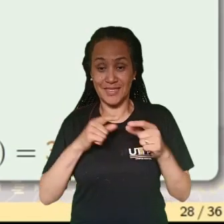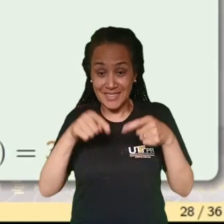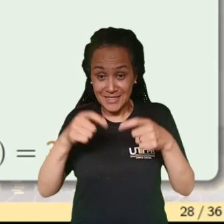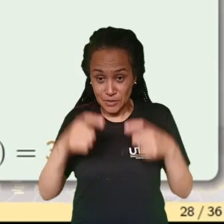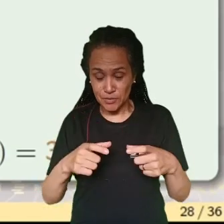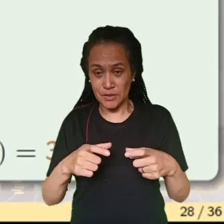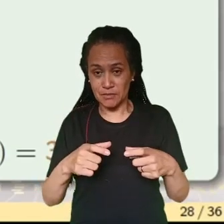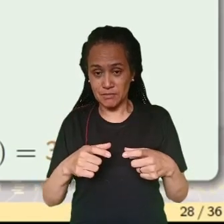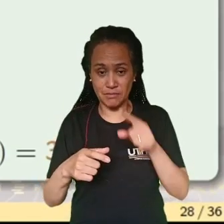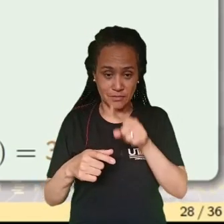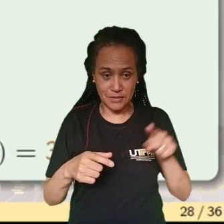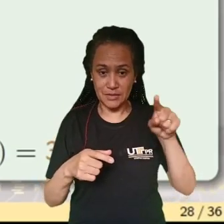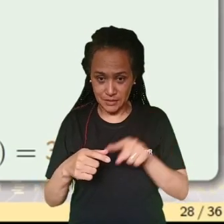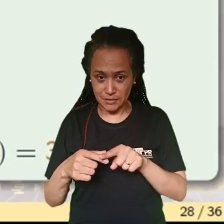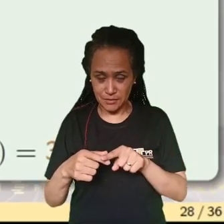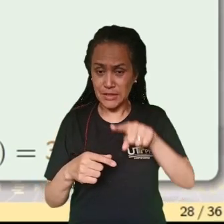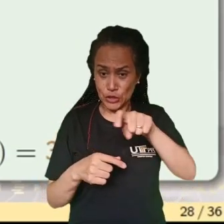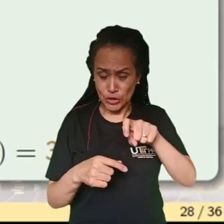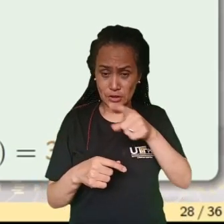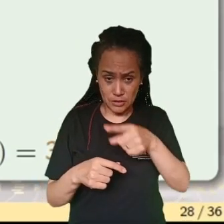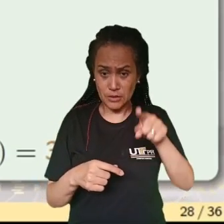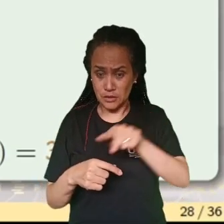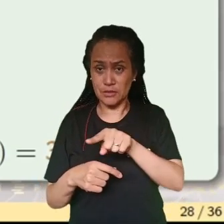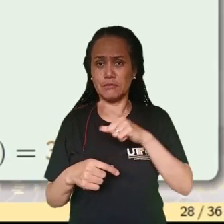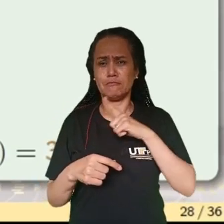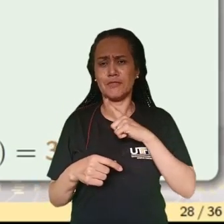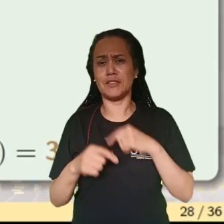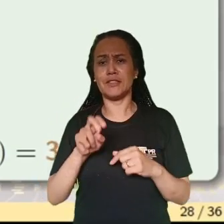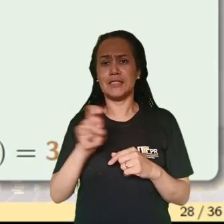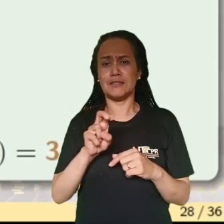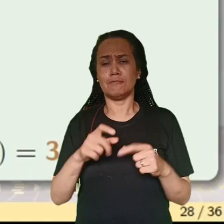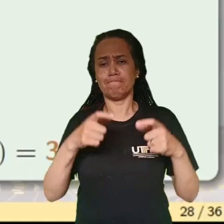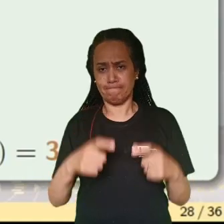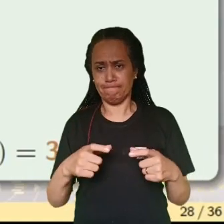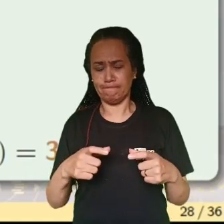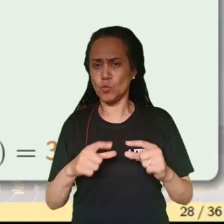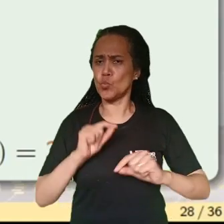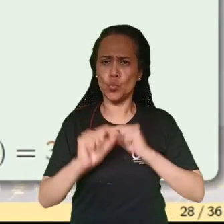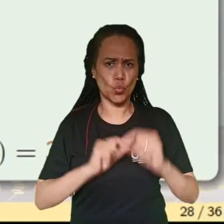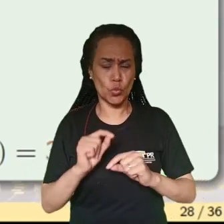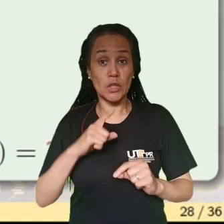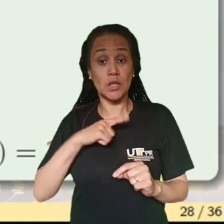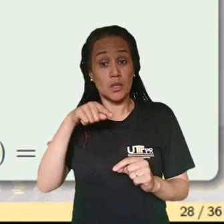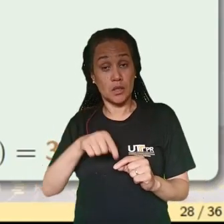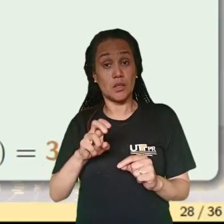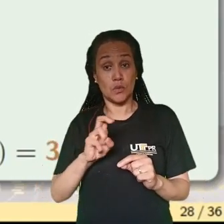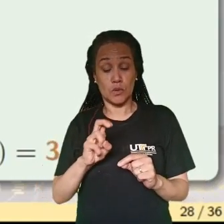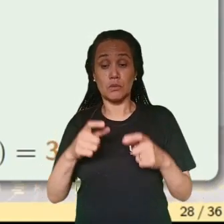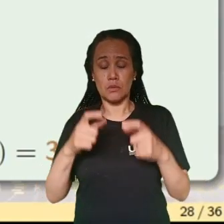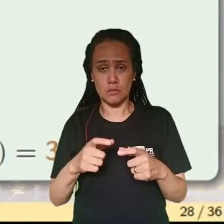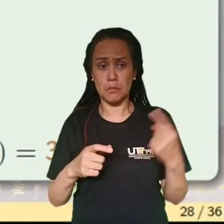aqui. Alfa. X de alfa. O x de alfa, quem que é? É o da quinta posição. Quem que está na quinta